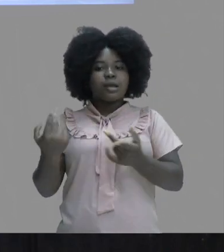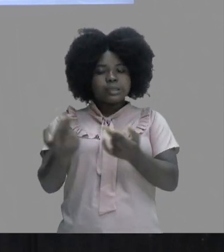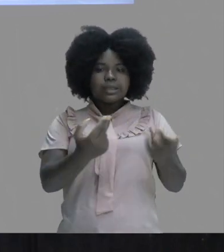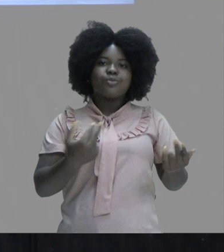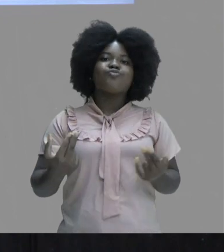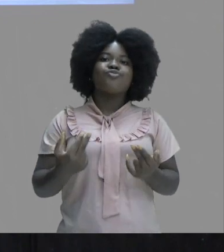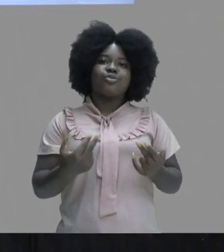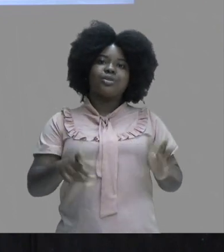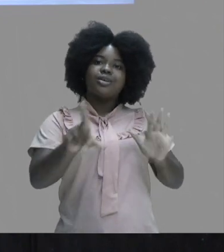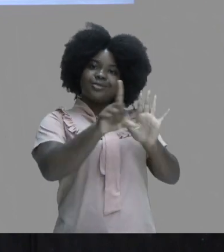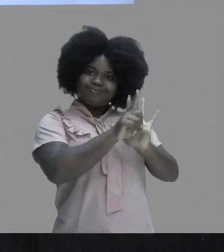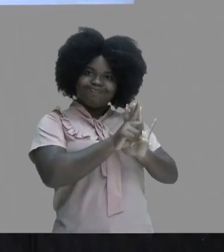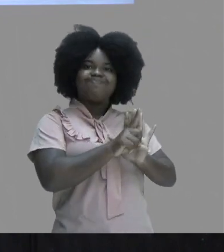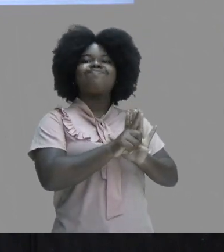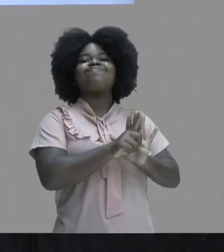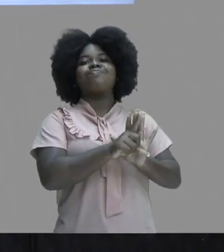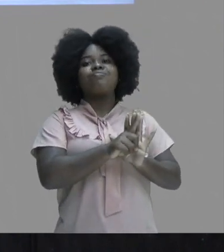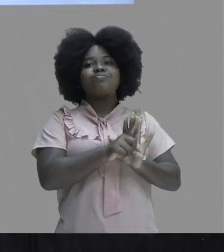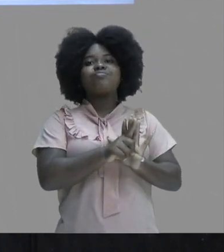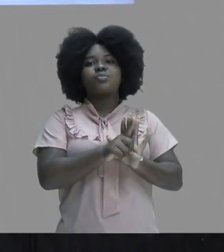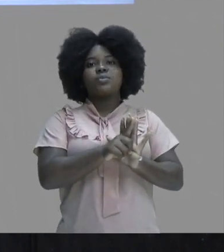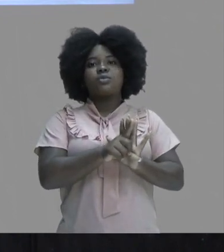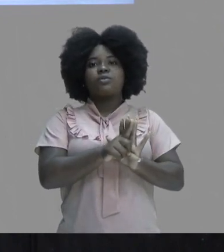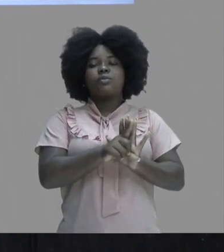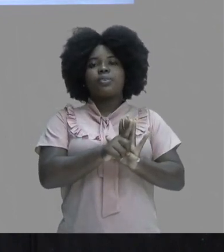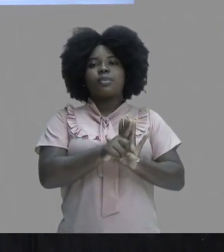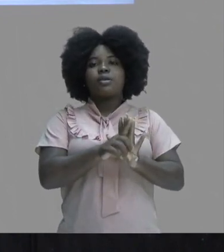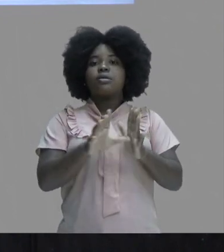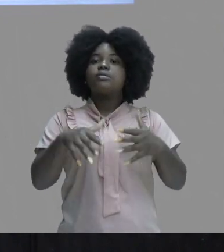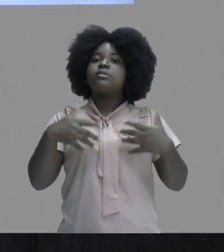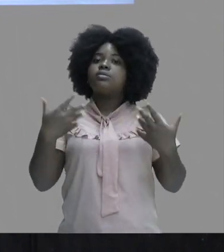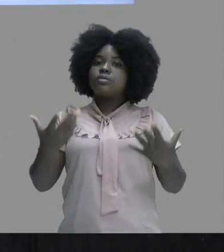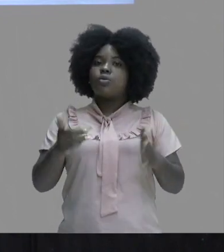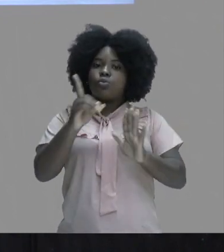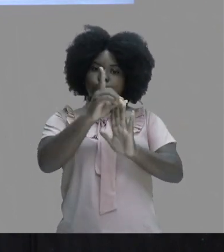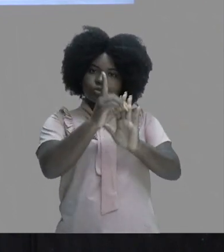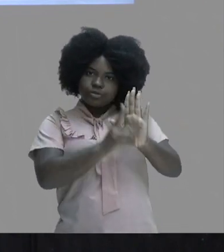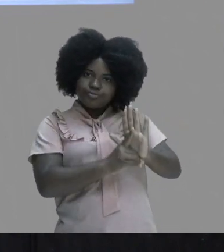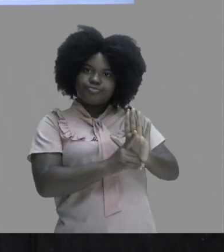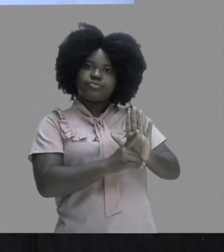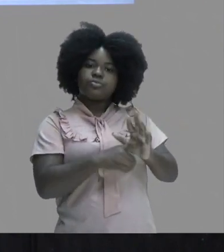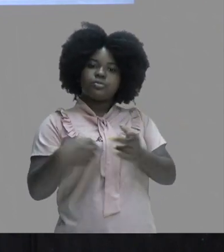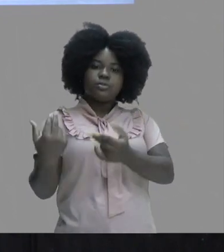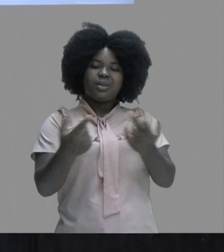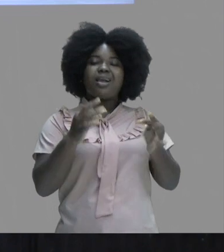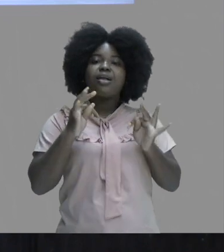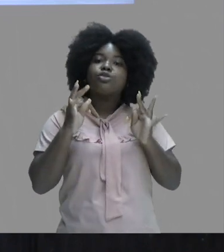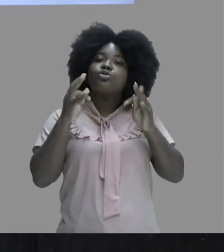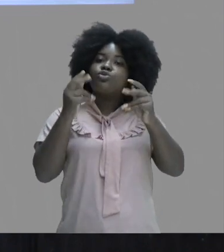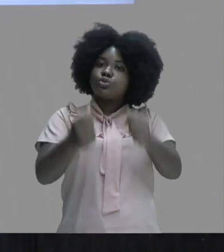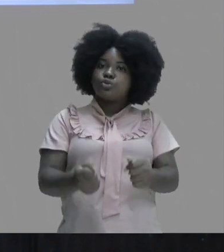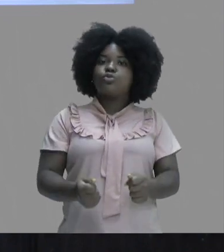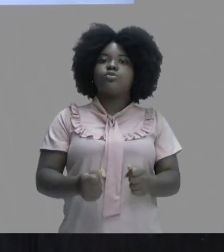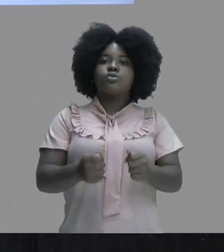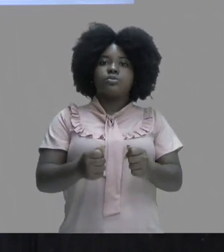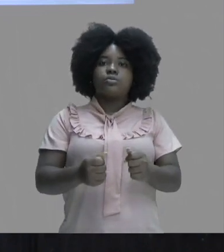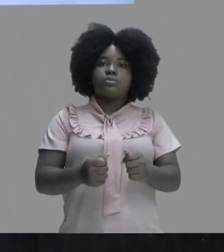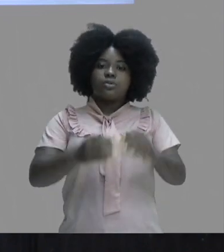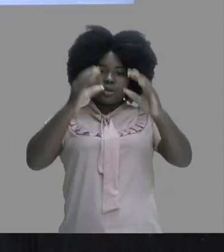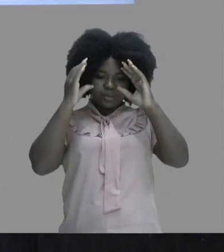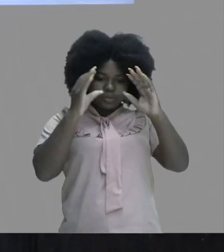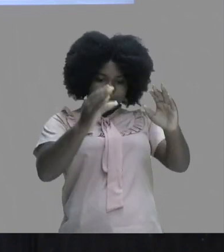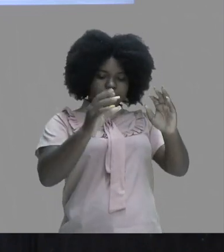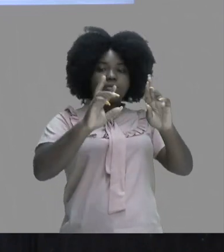característica. O princípio da isonomia, os direitos devem ser iguais a todos, esse conjunto de direitos básicos. Segundo,